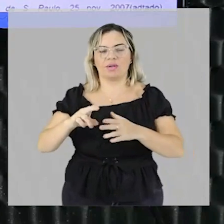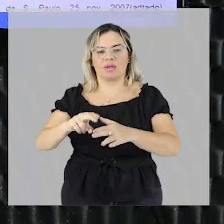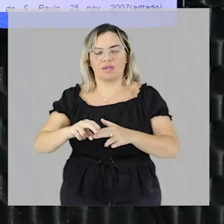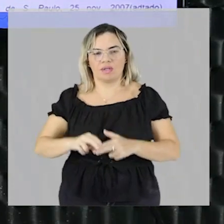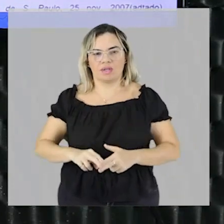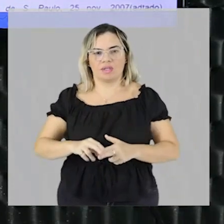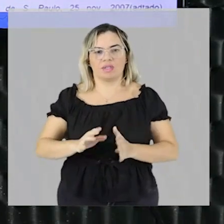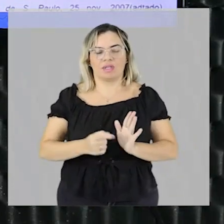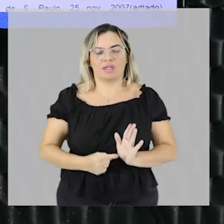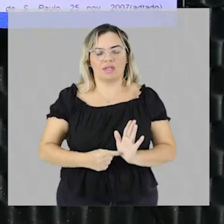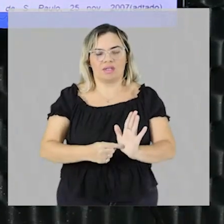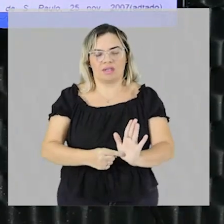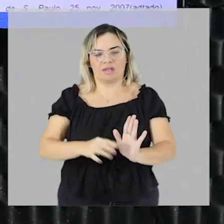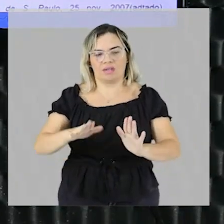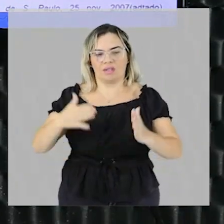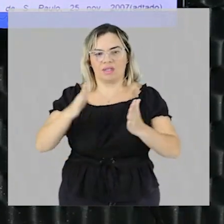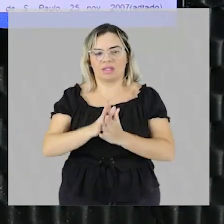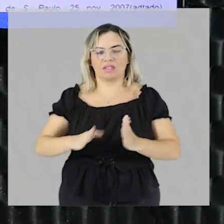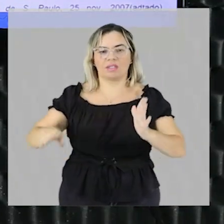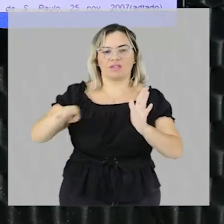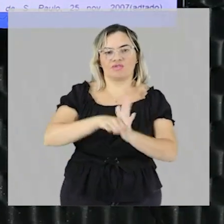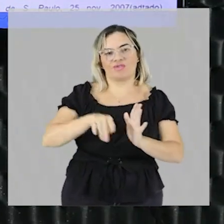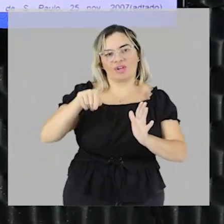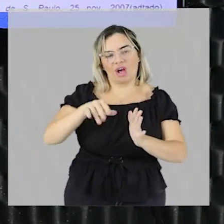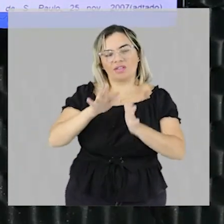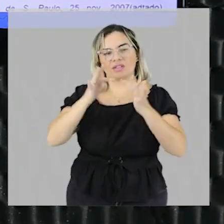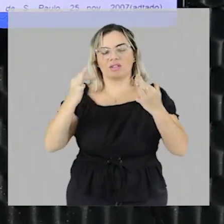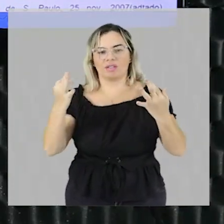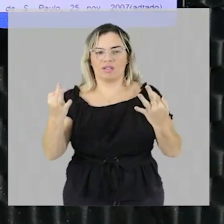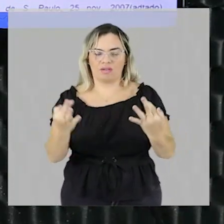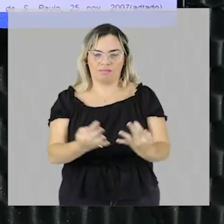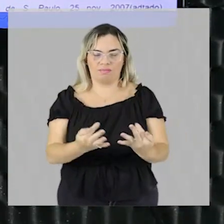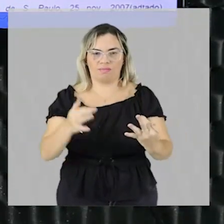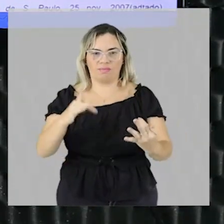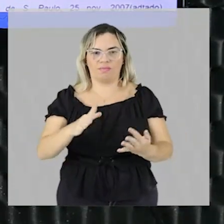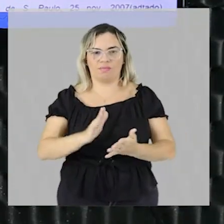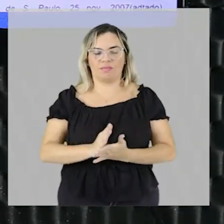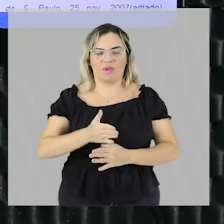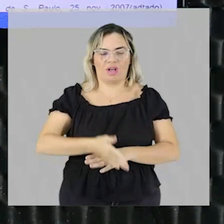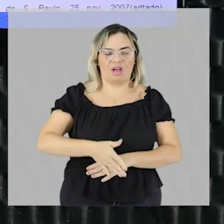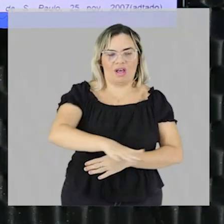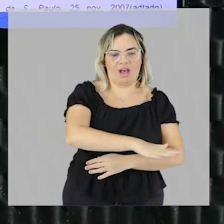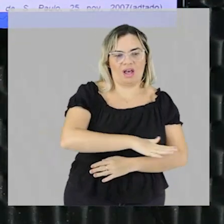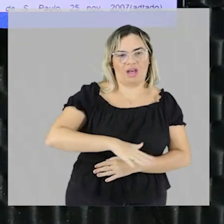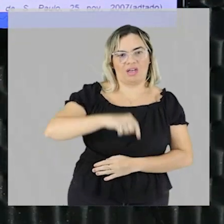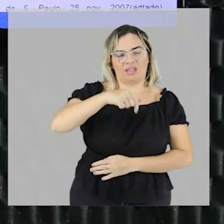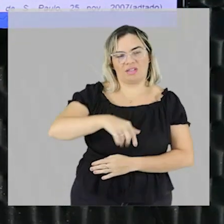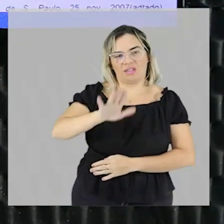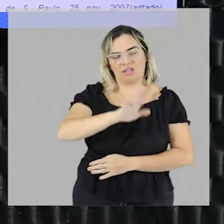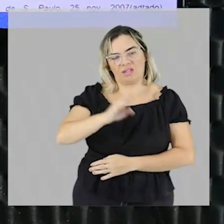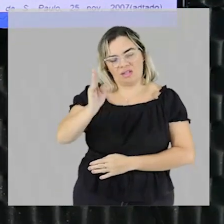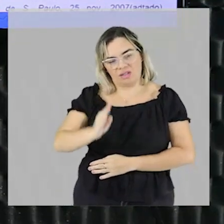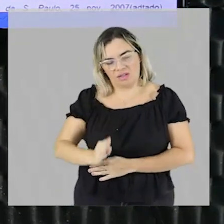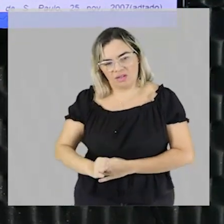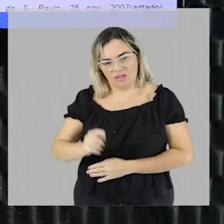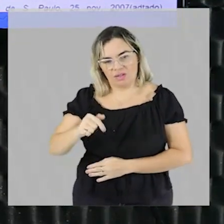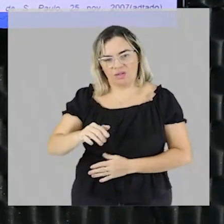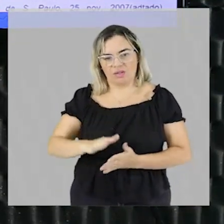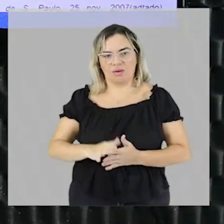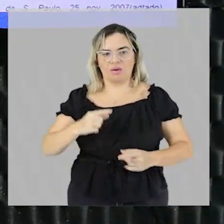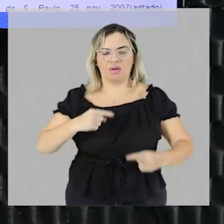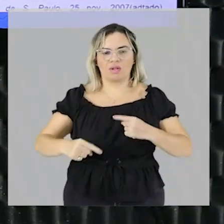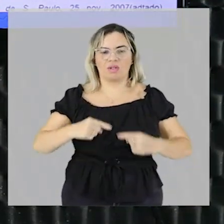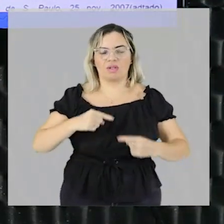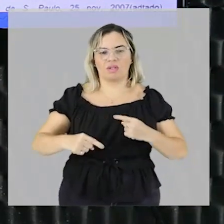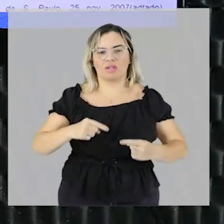Brasil, caso essa corte não se tivesse essa inversão política, como alguns historiadores